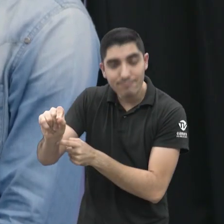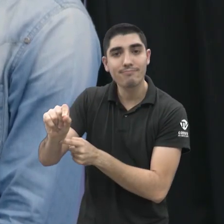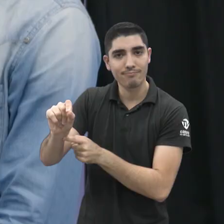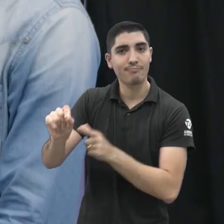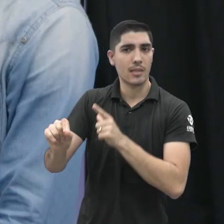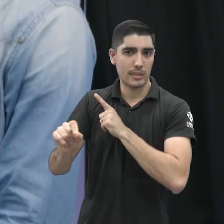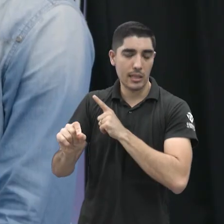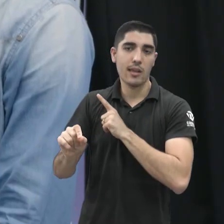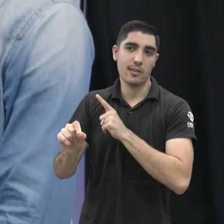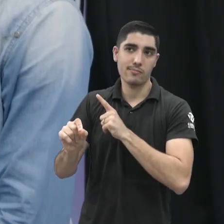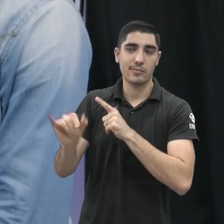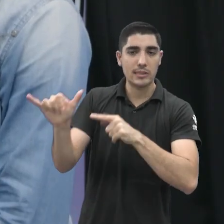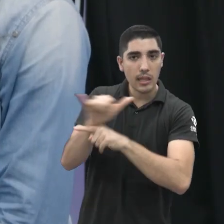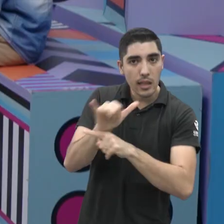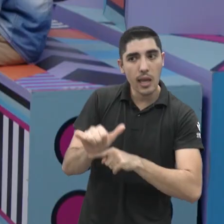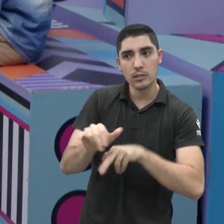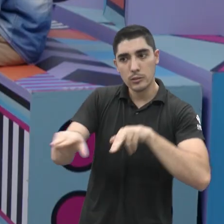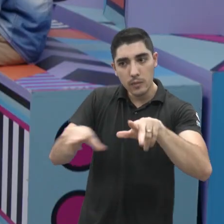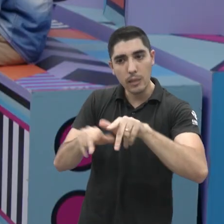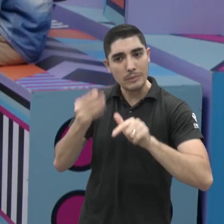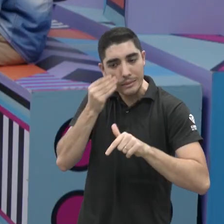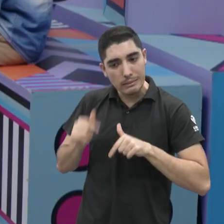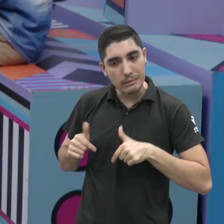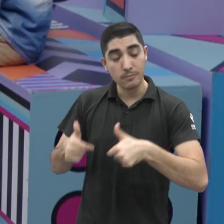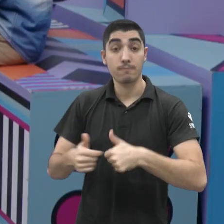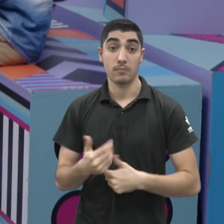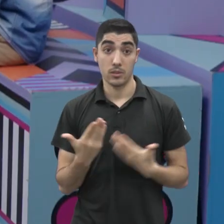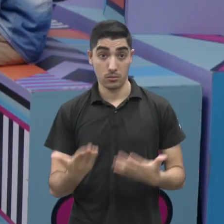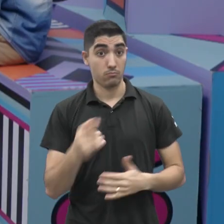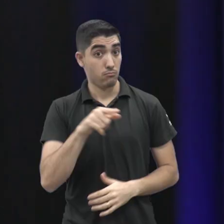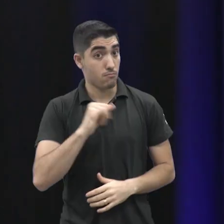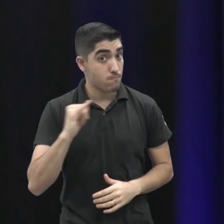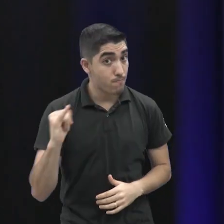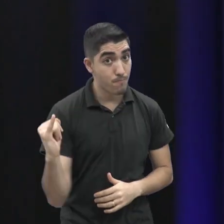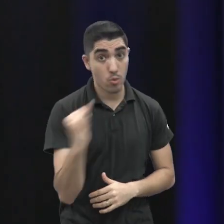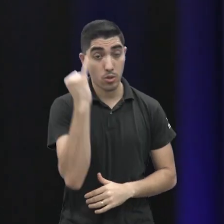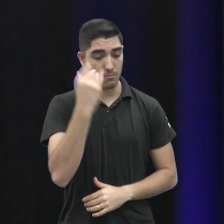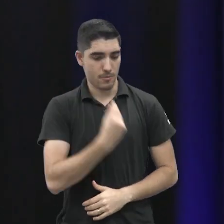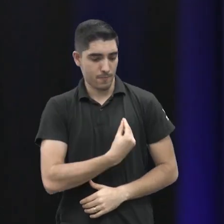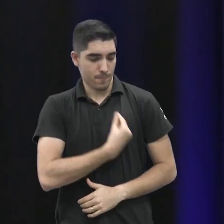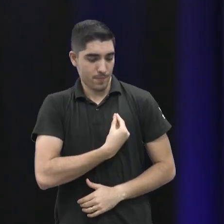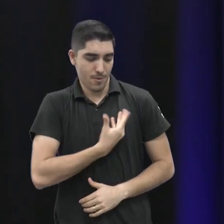medidas diferentes que precisam ser tomadas, né? Sim, saneamento é fundamental para a